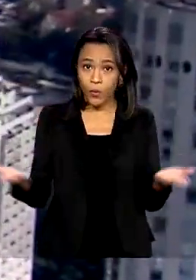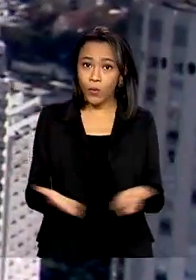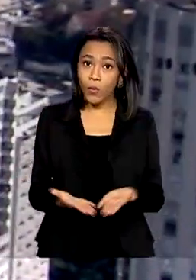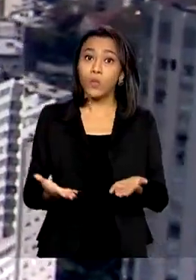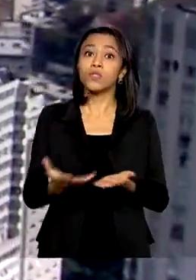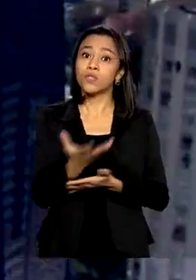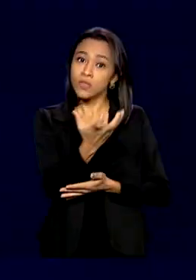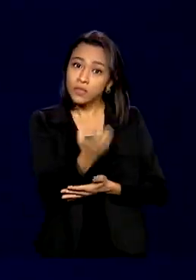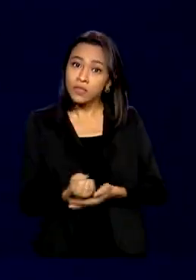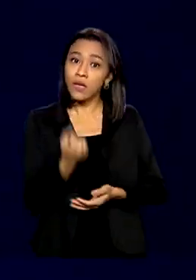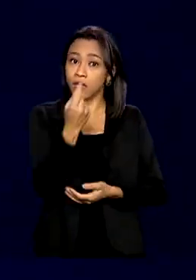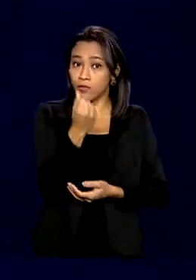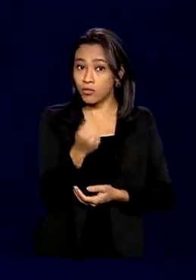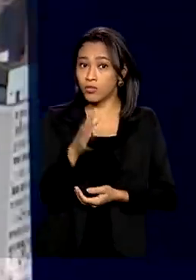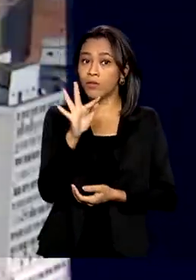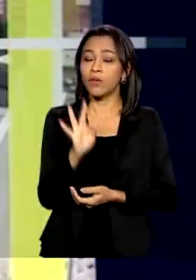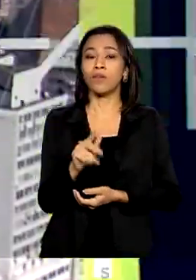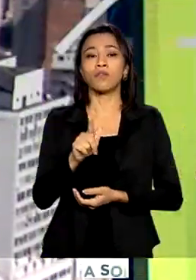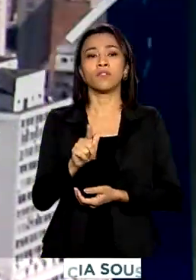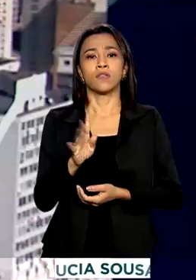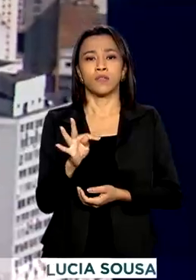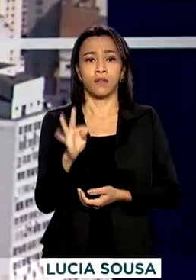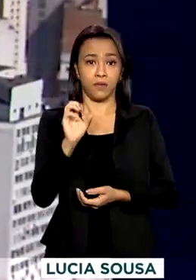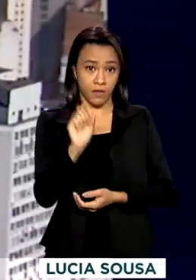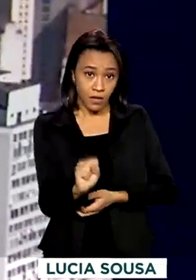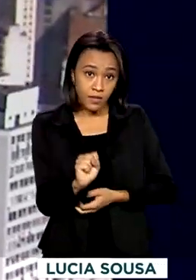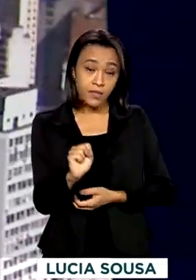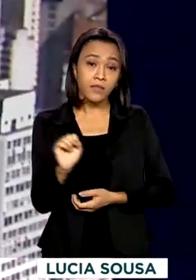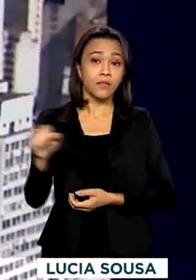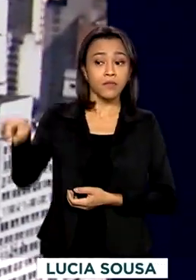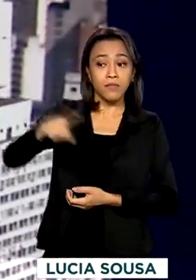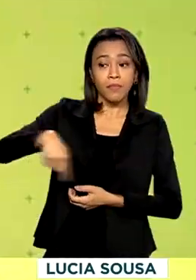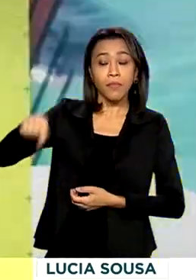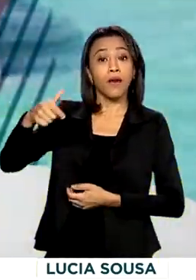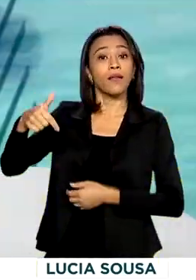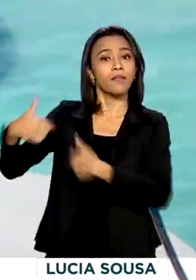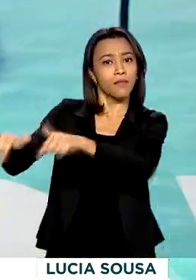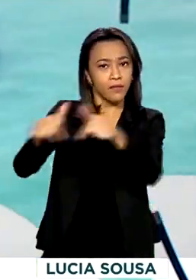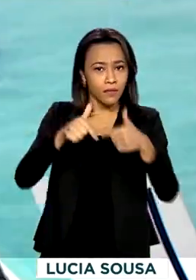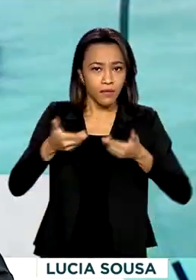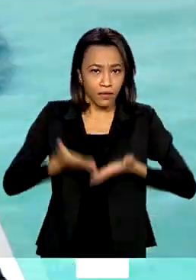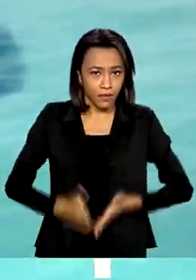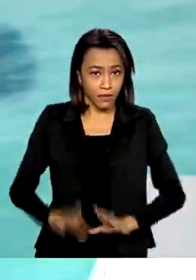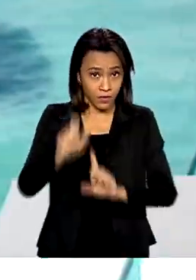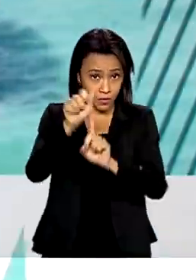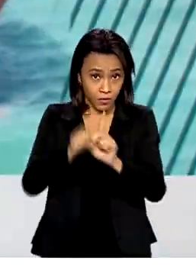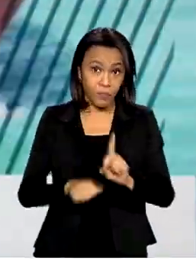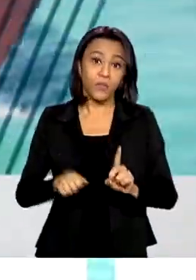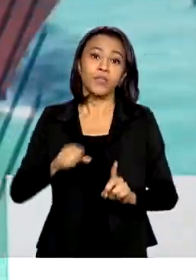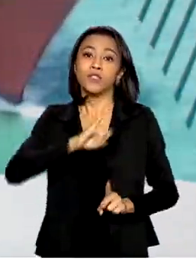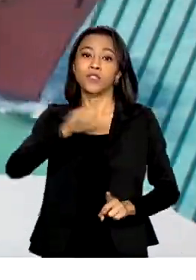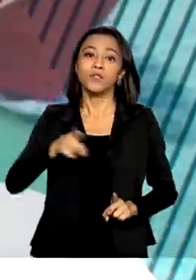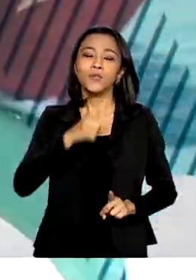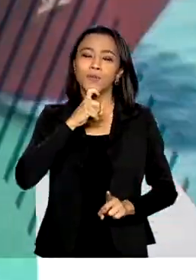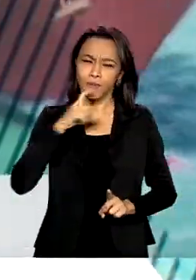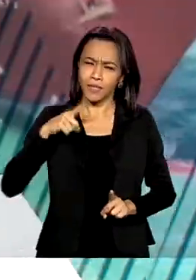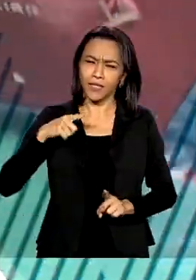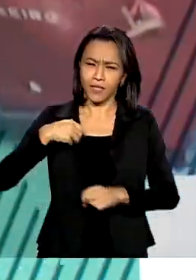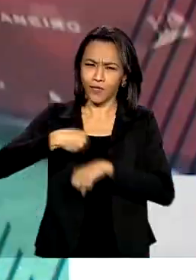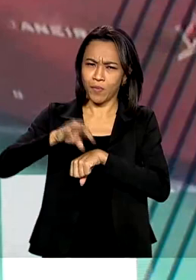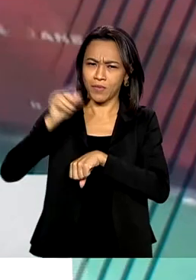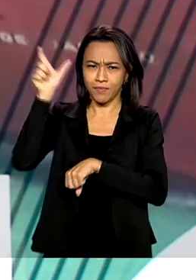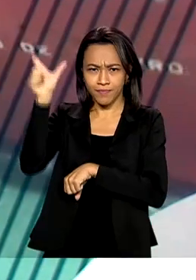créditos do saque emergencial do FGTS para trabalhadores nascidos em julho. A repórter Márcia Fernandes tem as informações.